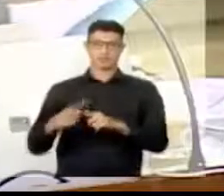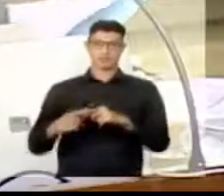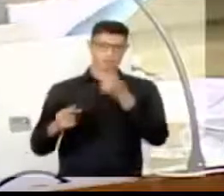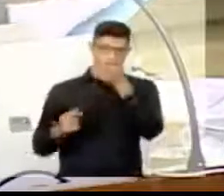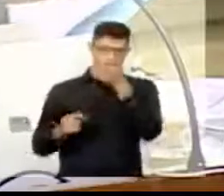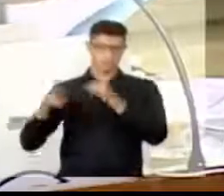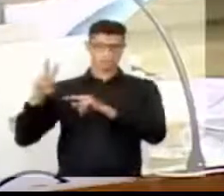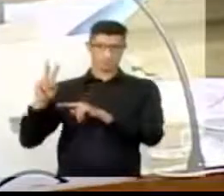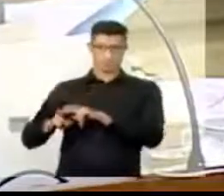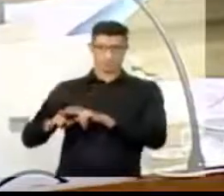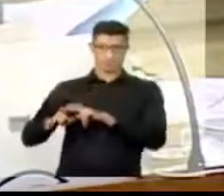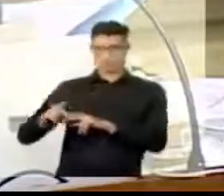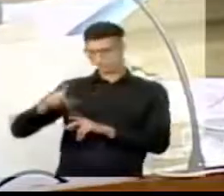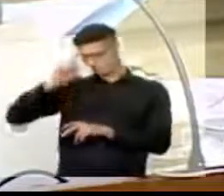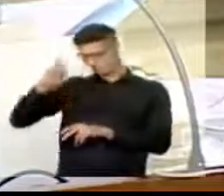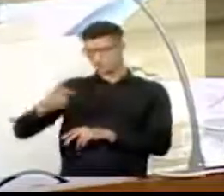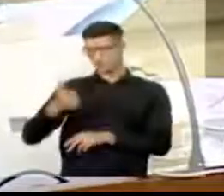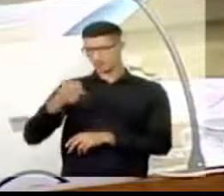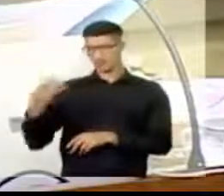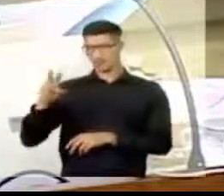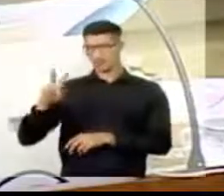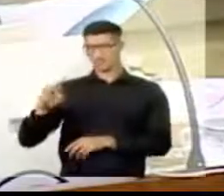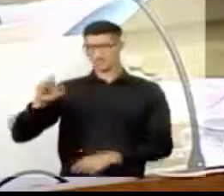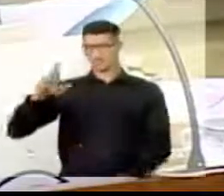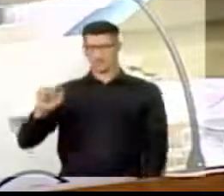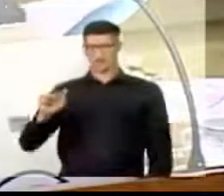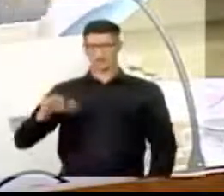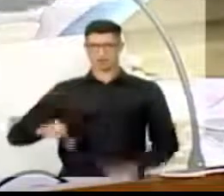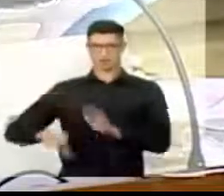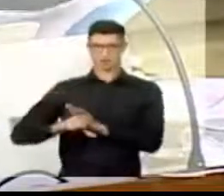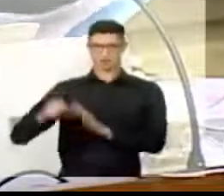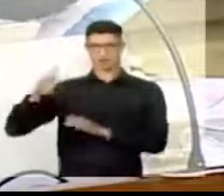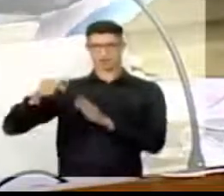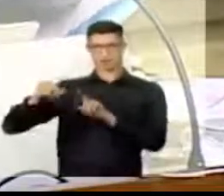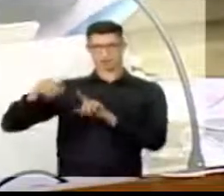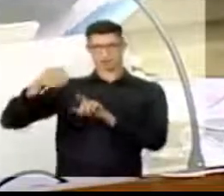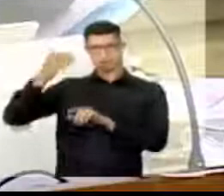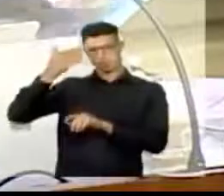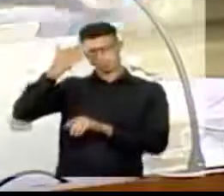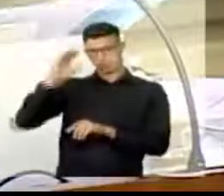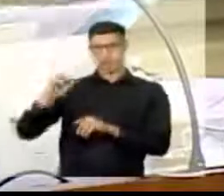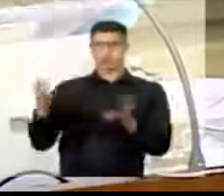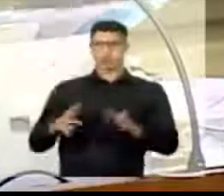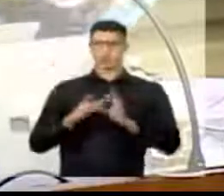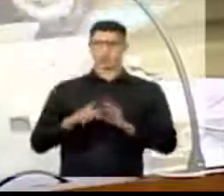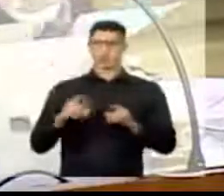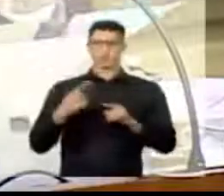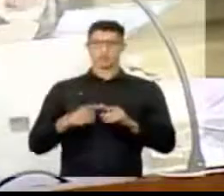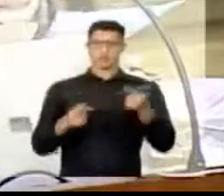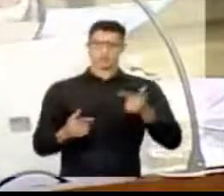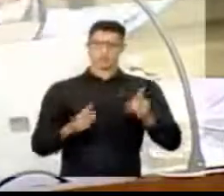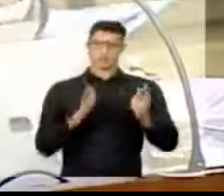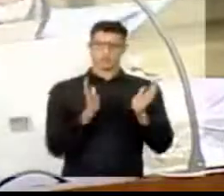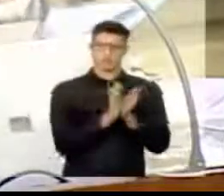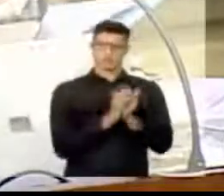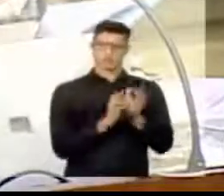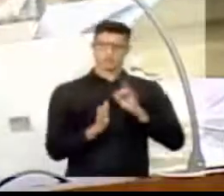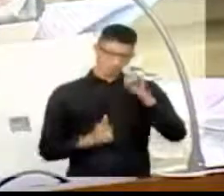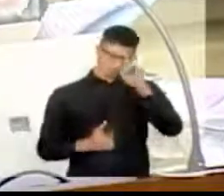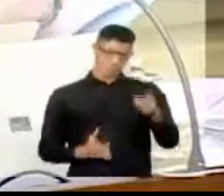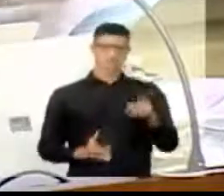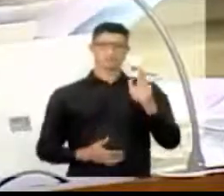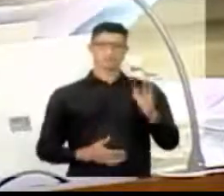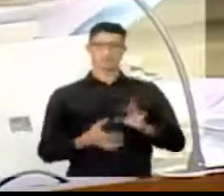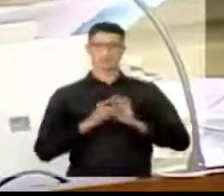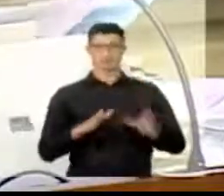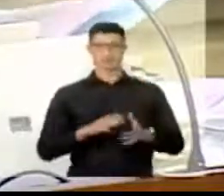estava preso por determinação na 13ª Vara Criminal de Curitiba. E agora só está solto porque a segunda turma determinou que ele